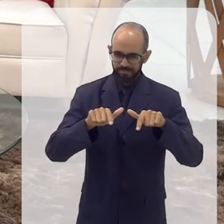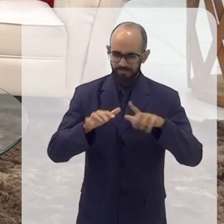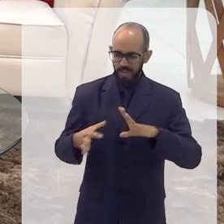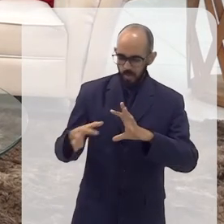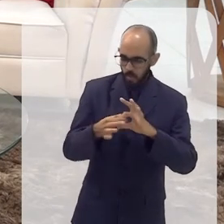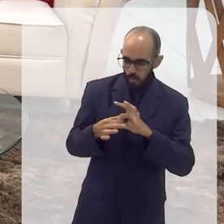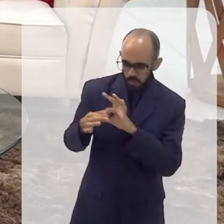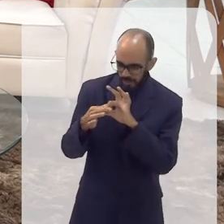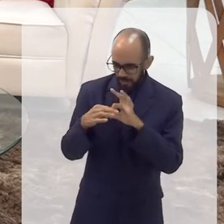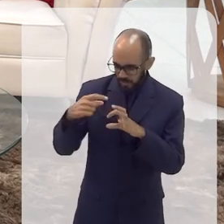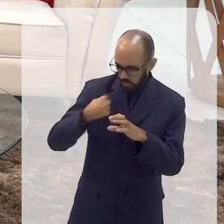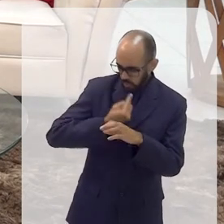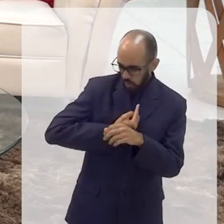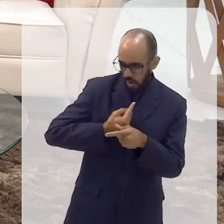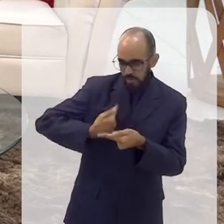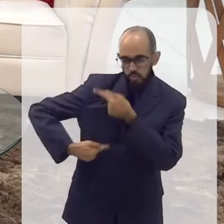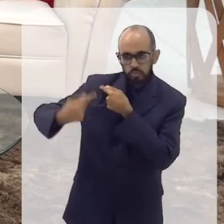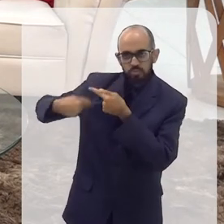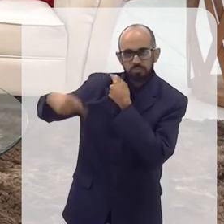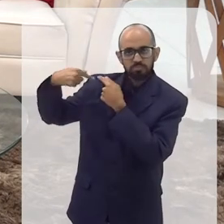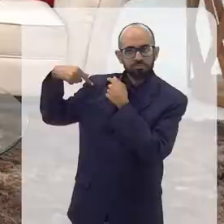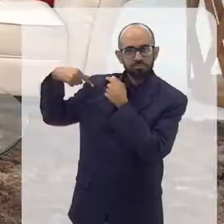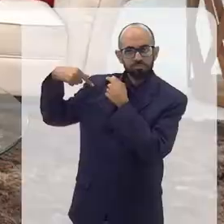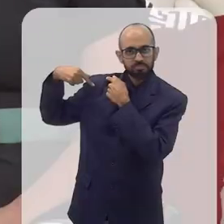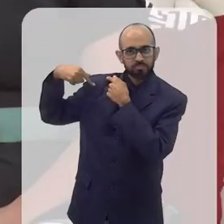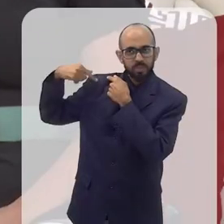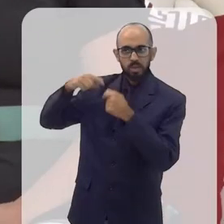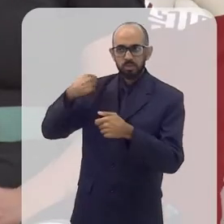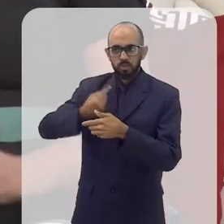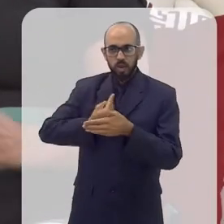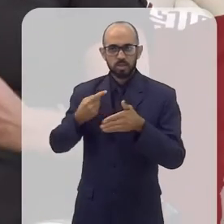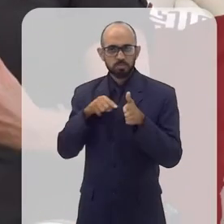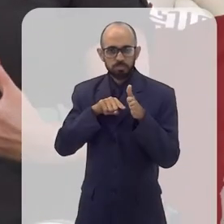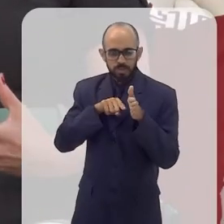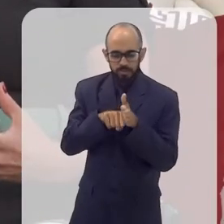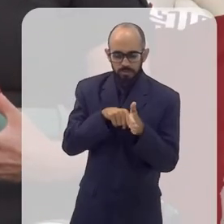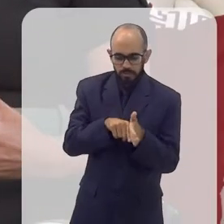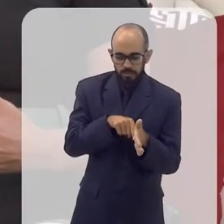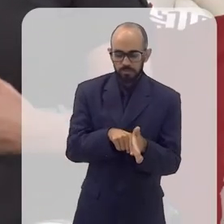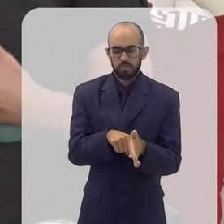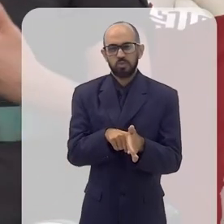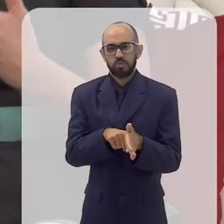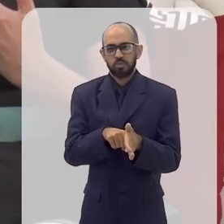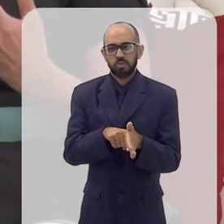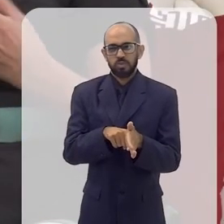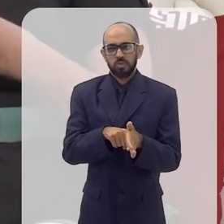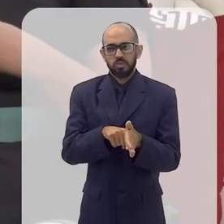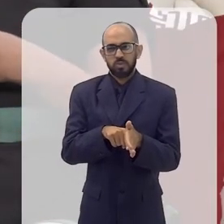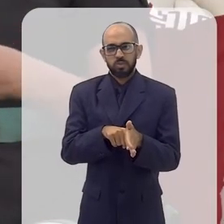né, nós aos nossos antepassados. Então, nós pesquisamos